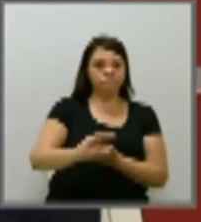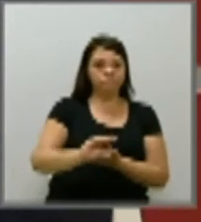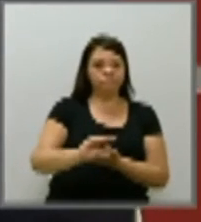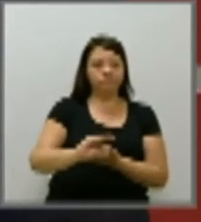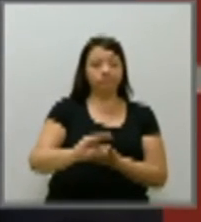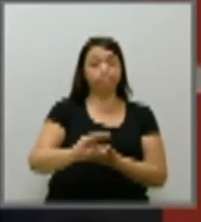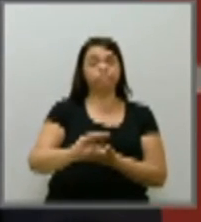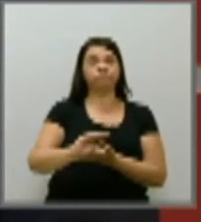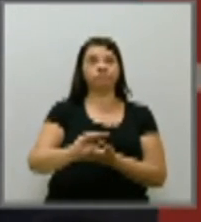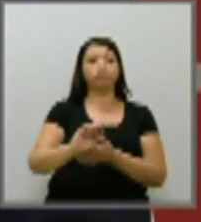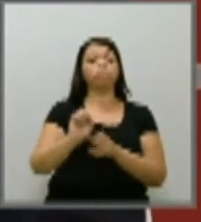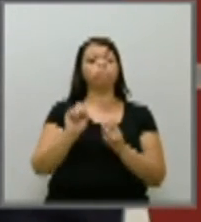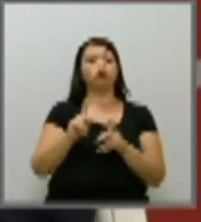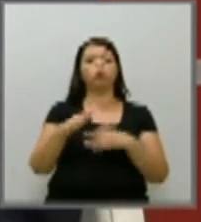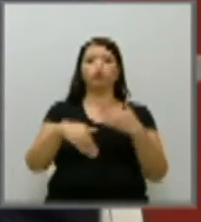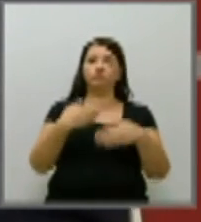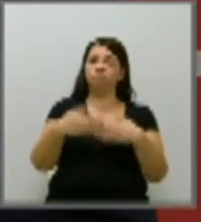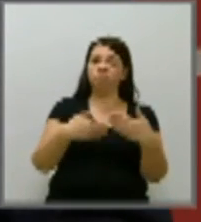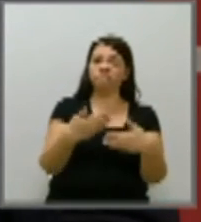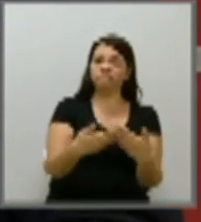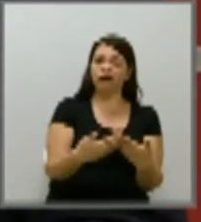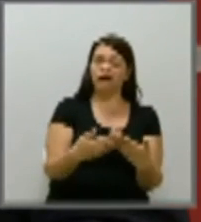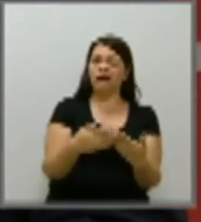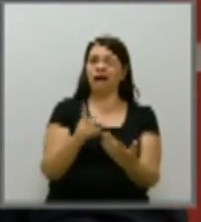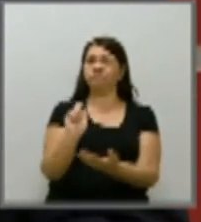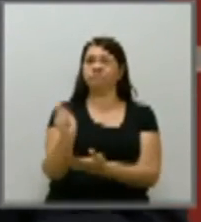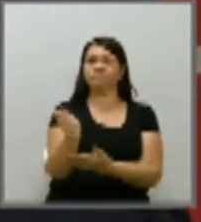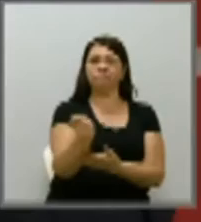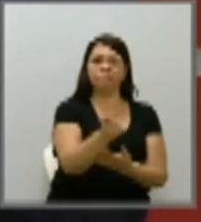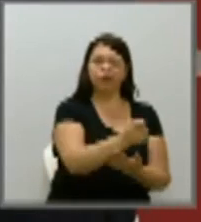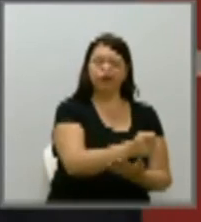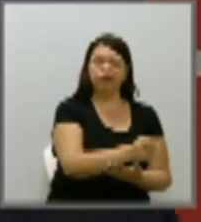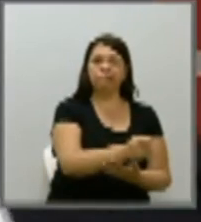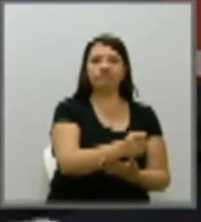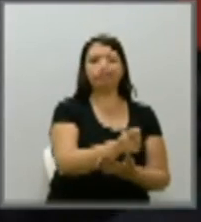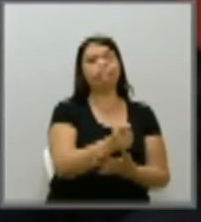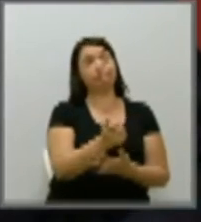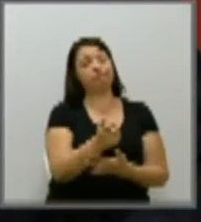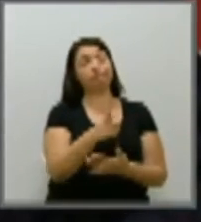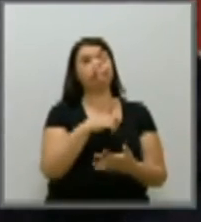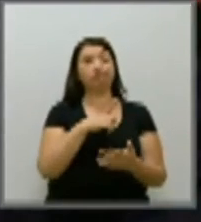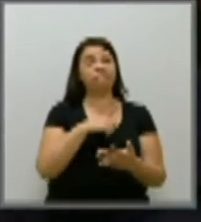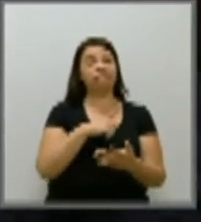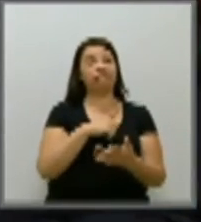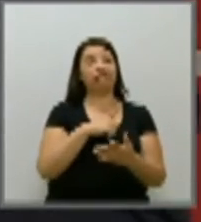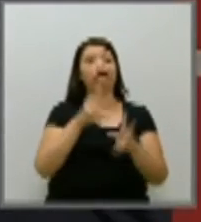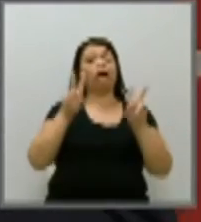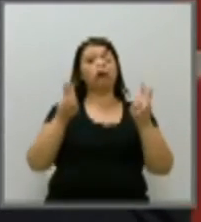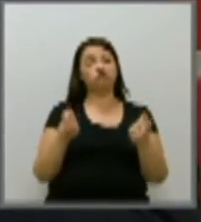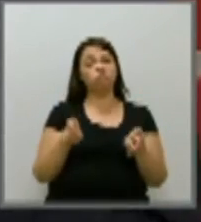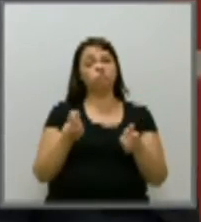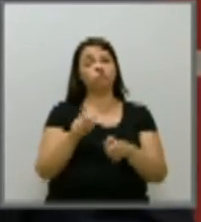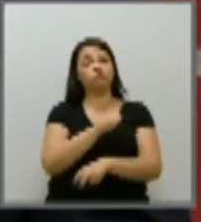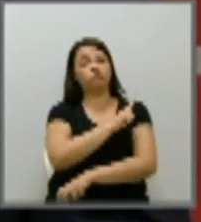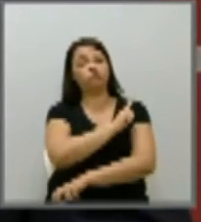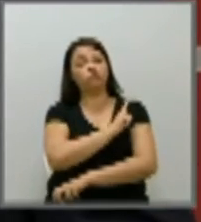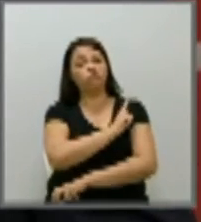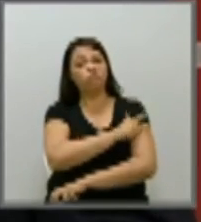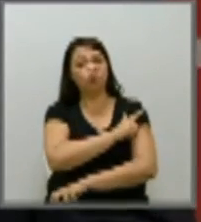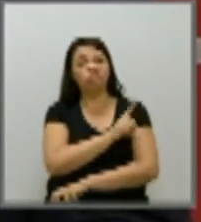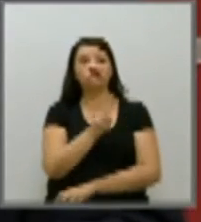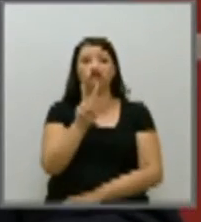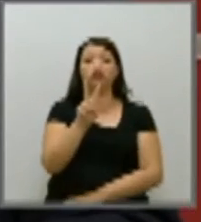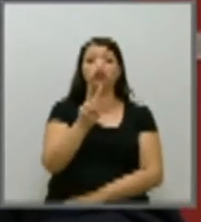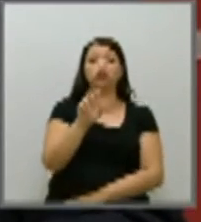processos licitatórios e os pagamentos a serem feitos, há uma questão que se chama gestão, né? A gestão da saúde pública,